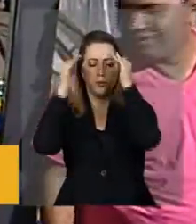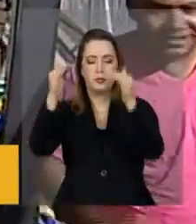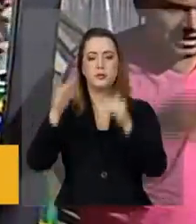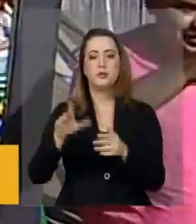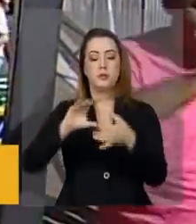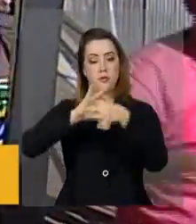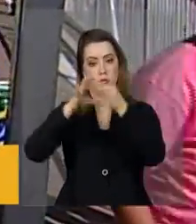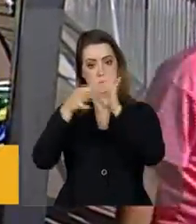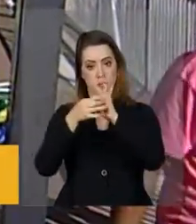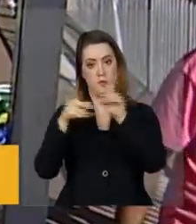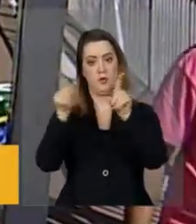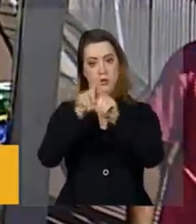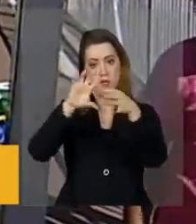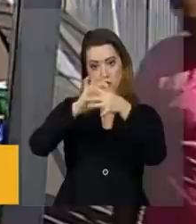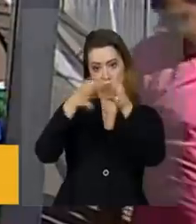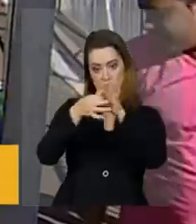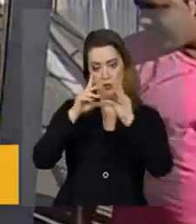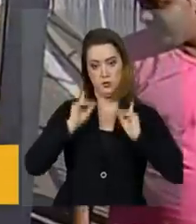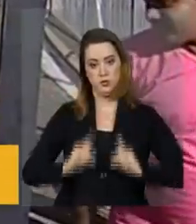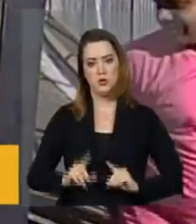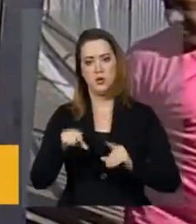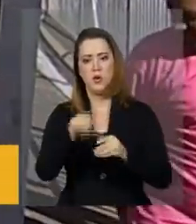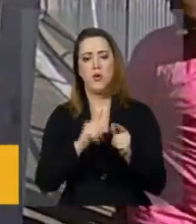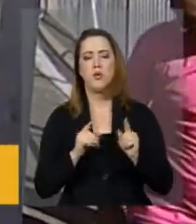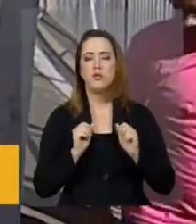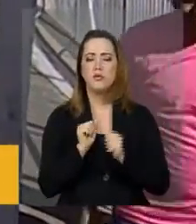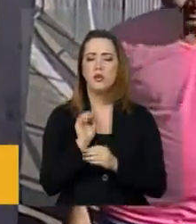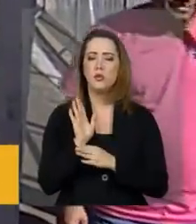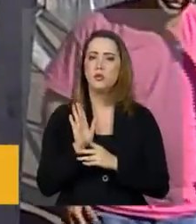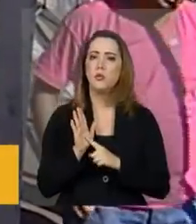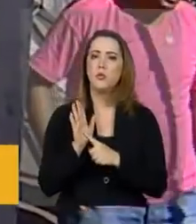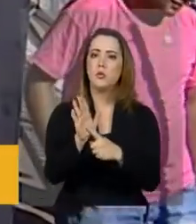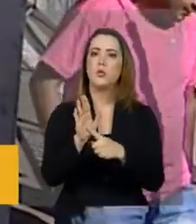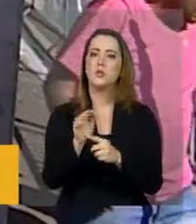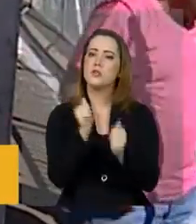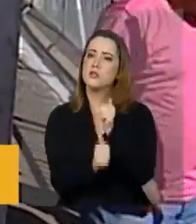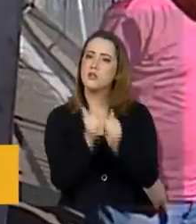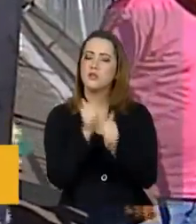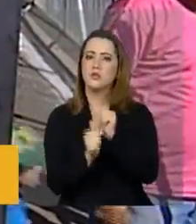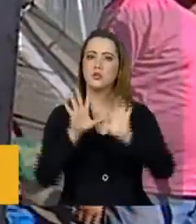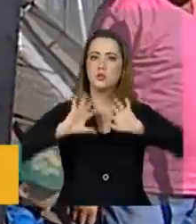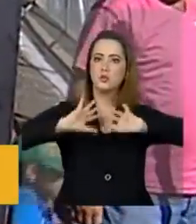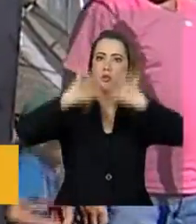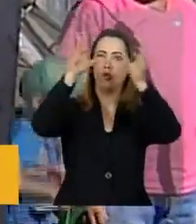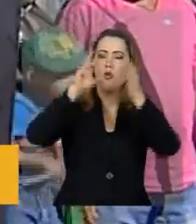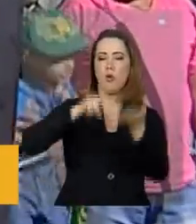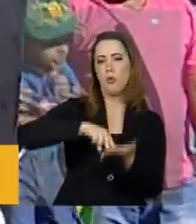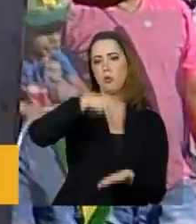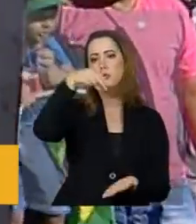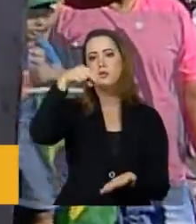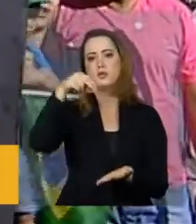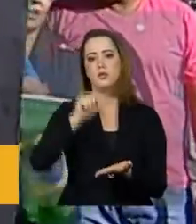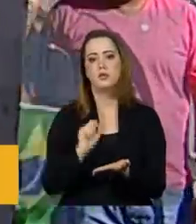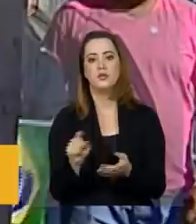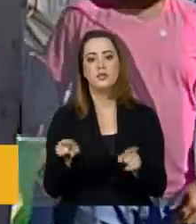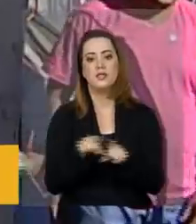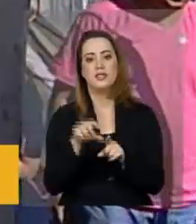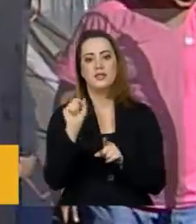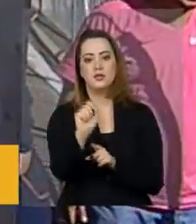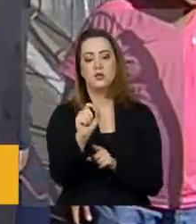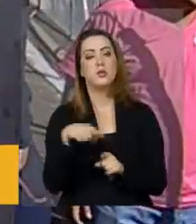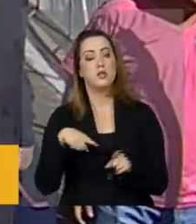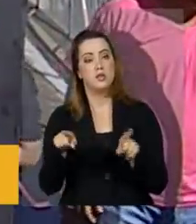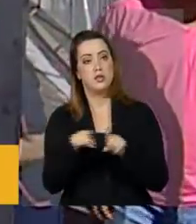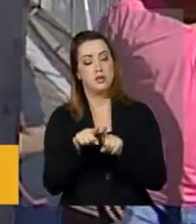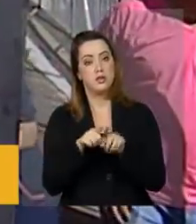de Janeiro com a apresentação de modalidades esportivas como futebol, vôlei, ginástica artística, aliás. Também vão